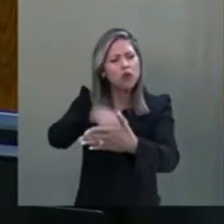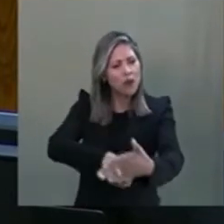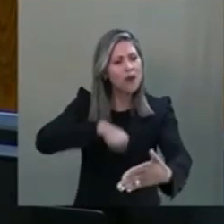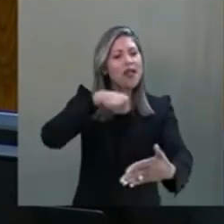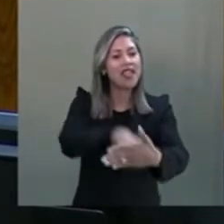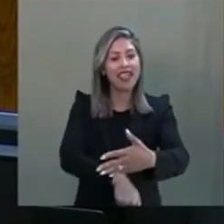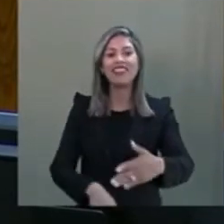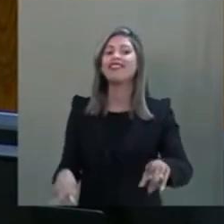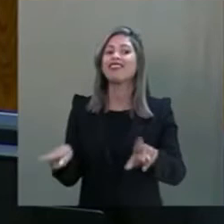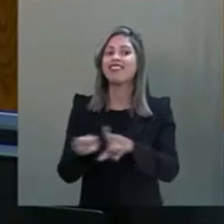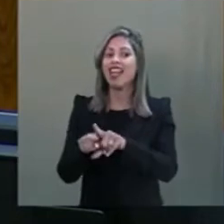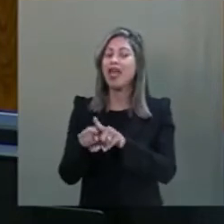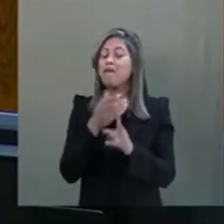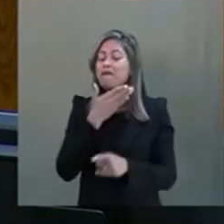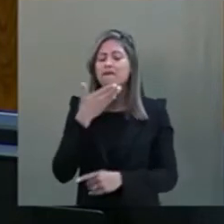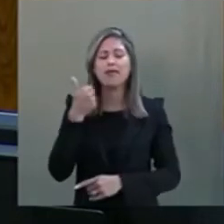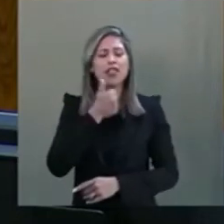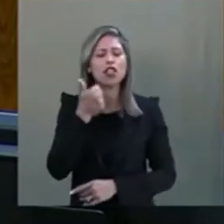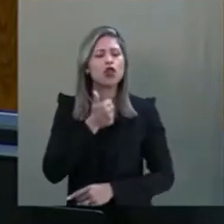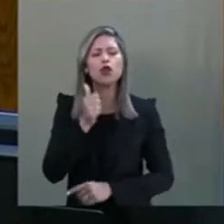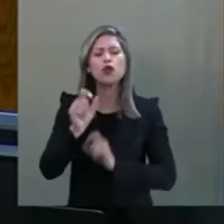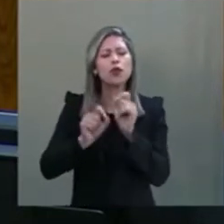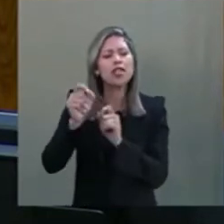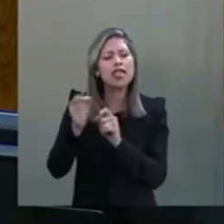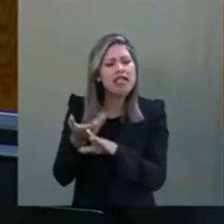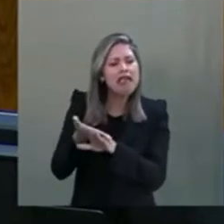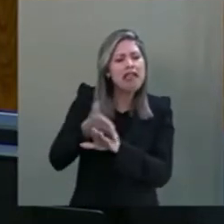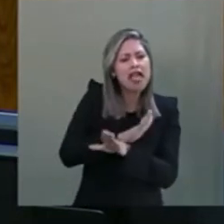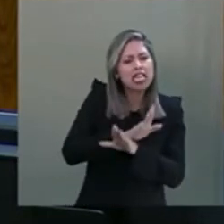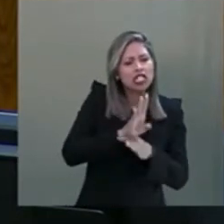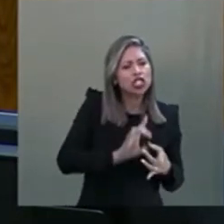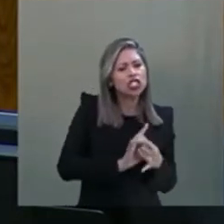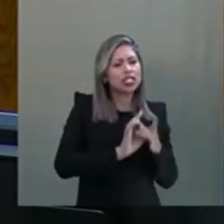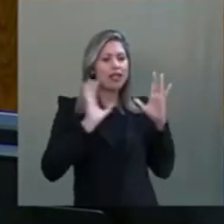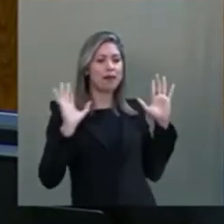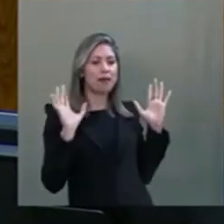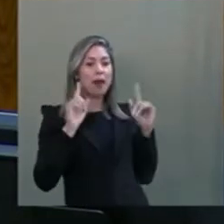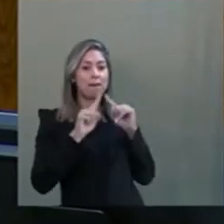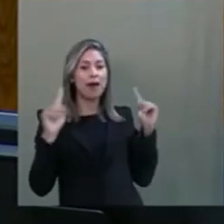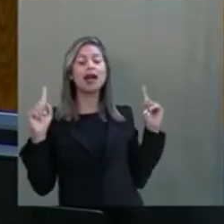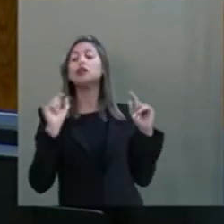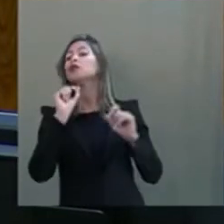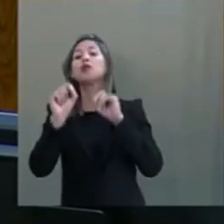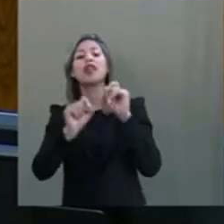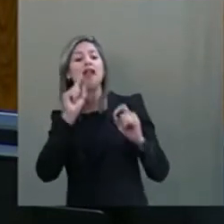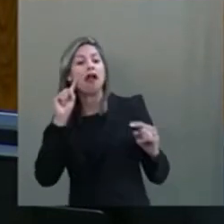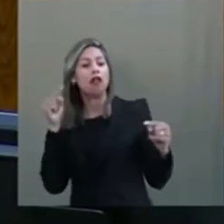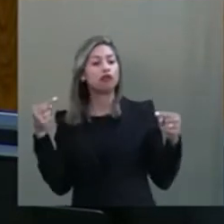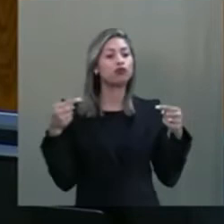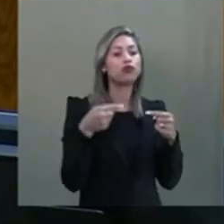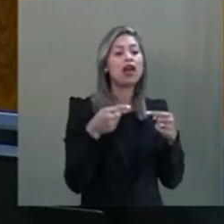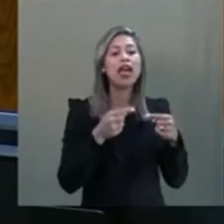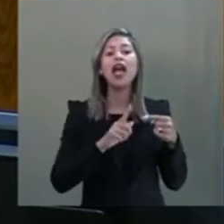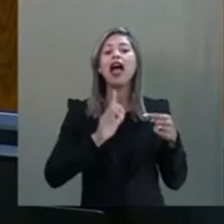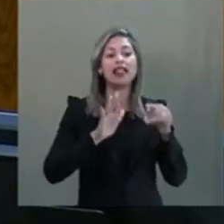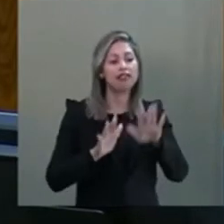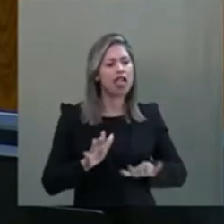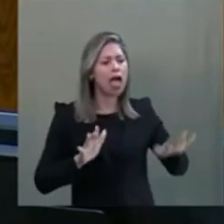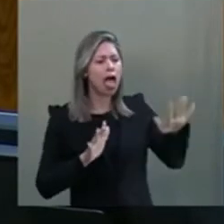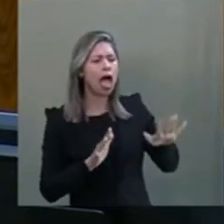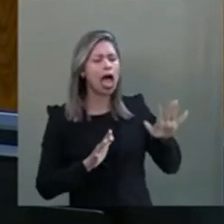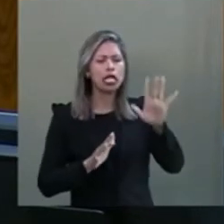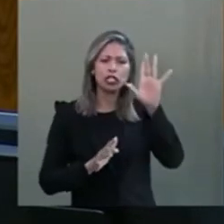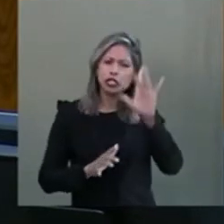alegóricos retrocessos antidemocráticos e eventuais ataques ao Estado de Direito e